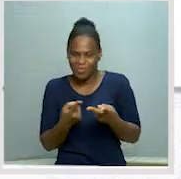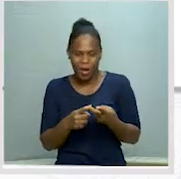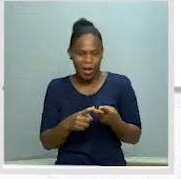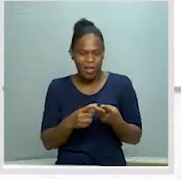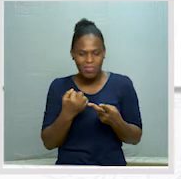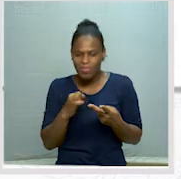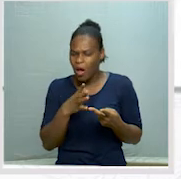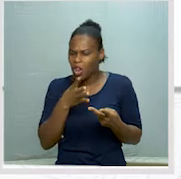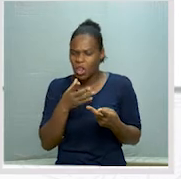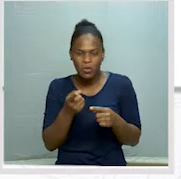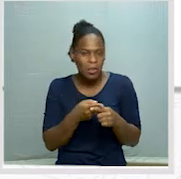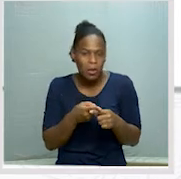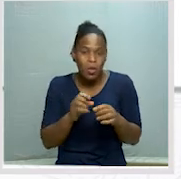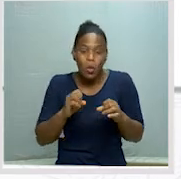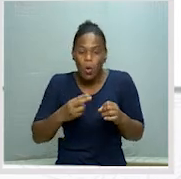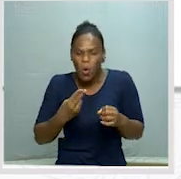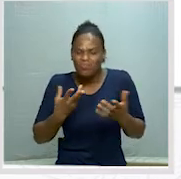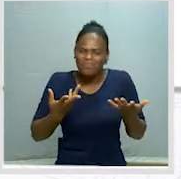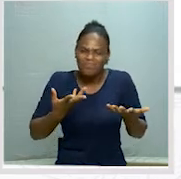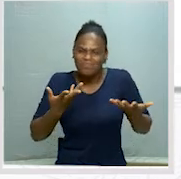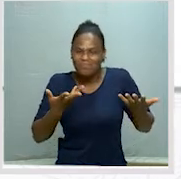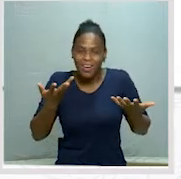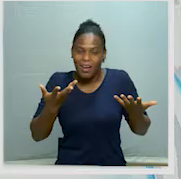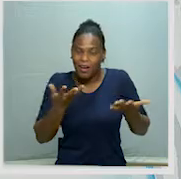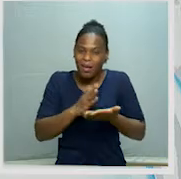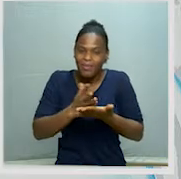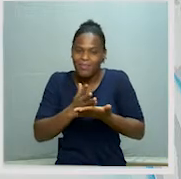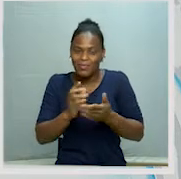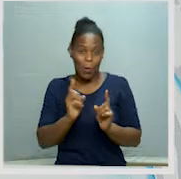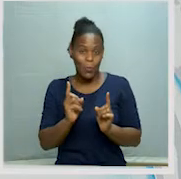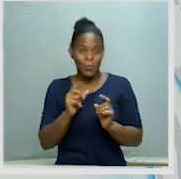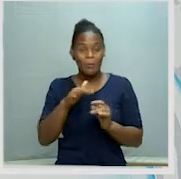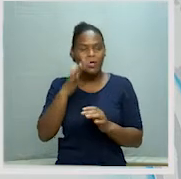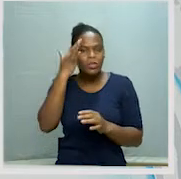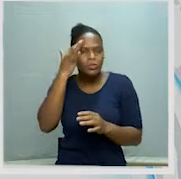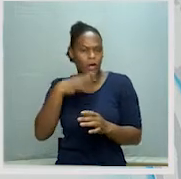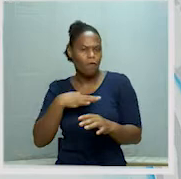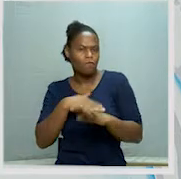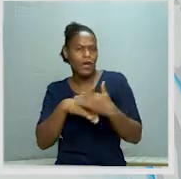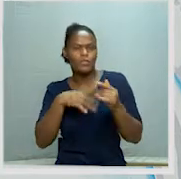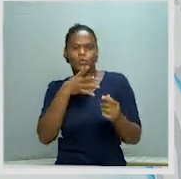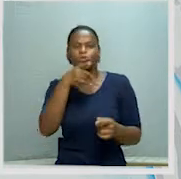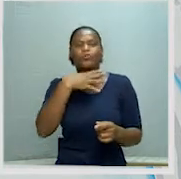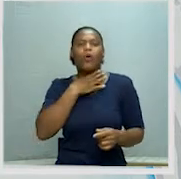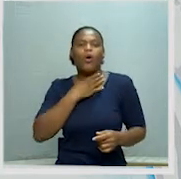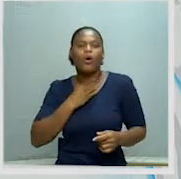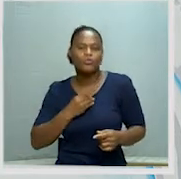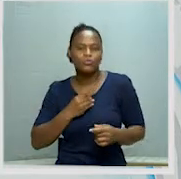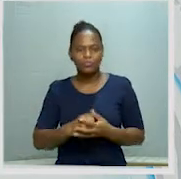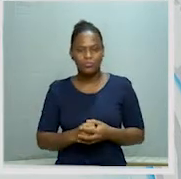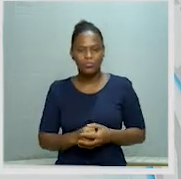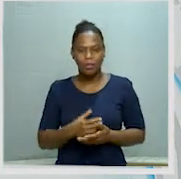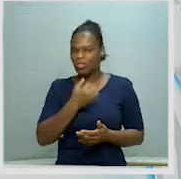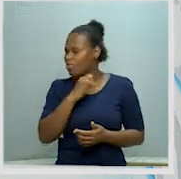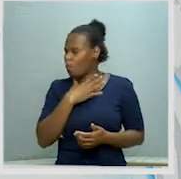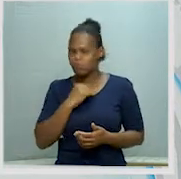é determinado por nenhum interesse ou inclinação. Ok? É um juízo que eu faço, eu digo gosto, eu digo